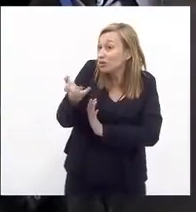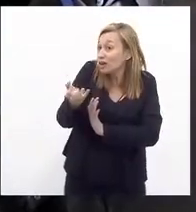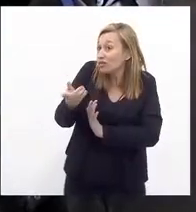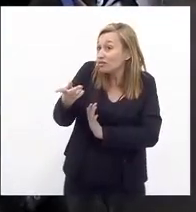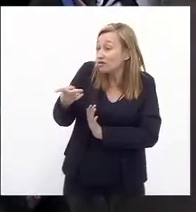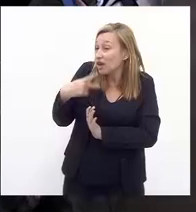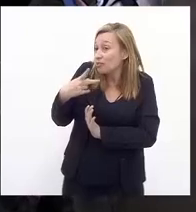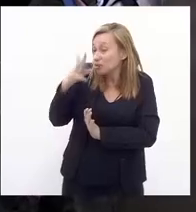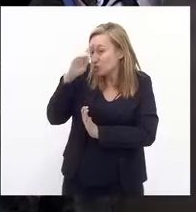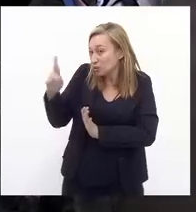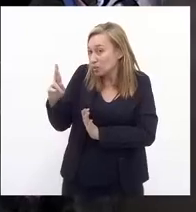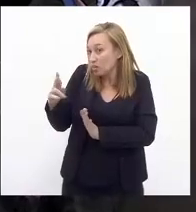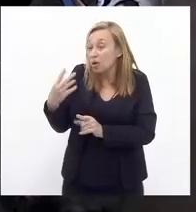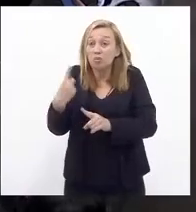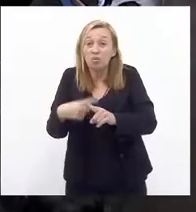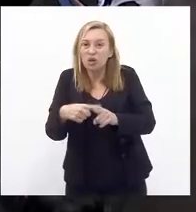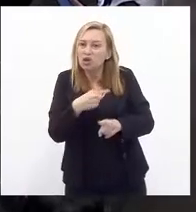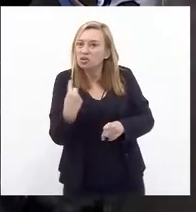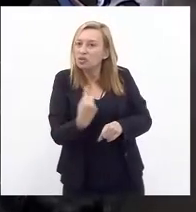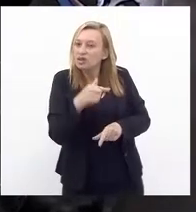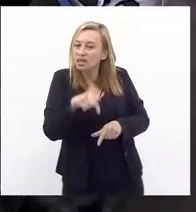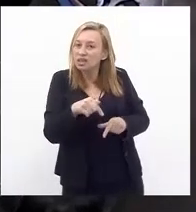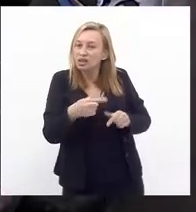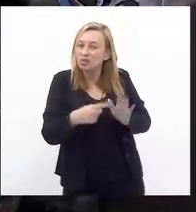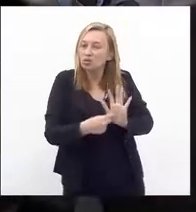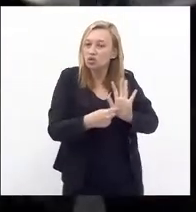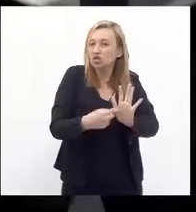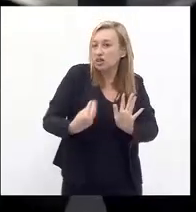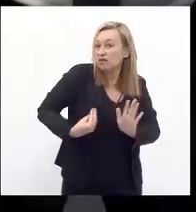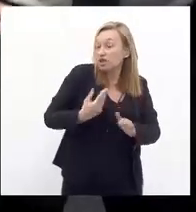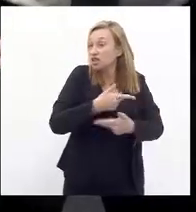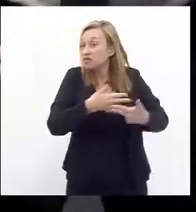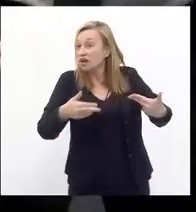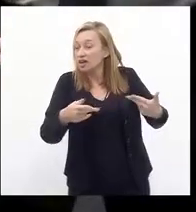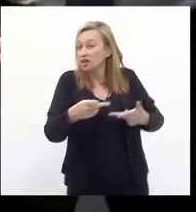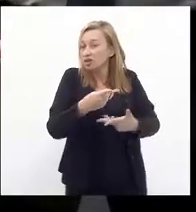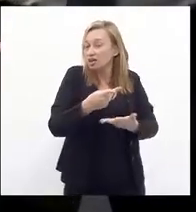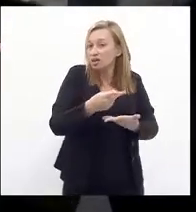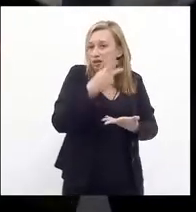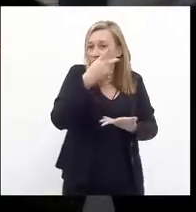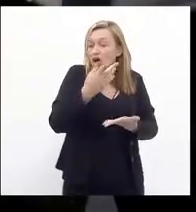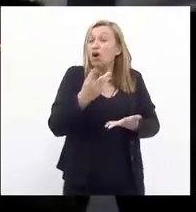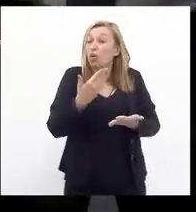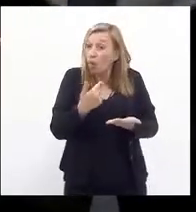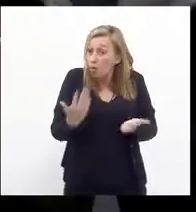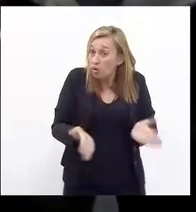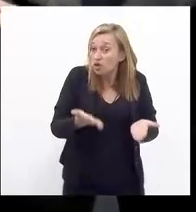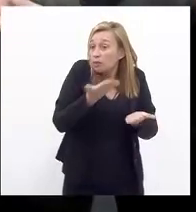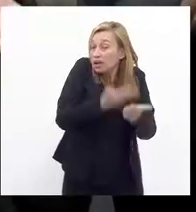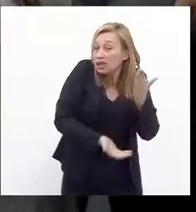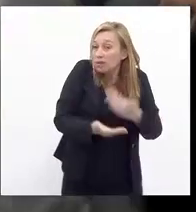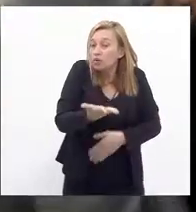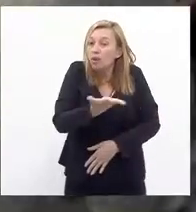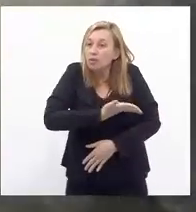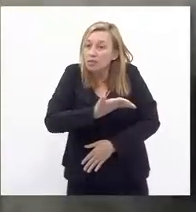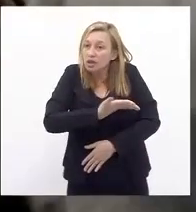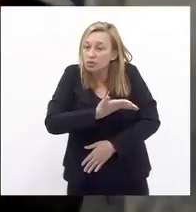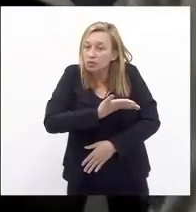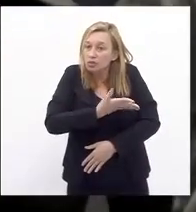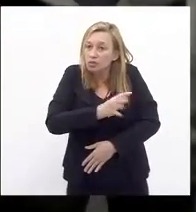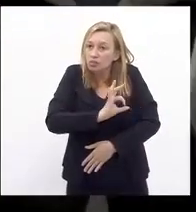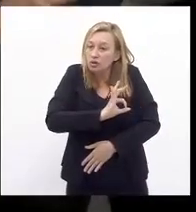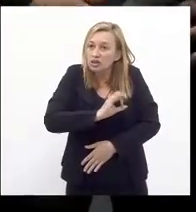fazer o Senhor porque a gente aqui tá expondo a vida de várias pessoas Nós perdemos um colega policial civil foi achado